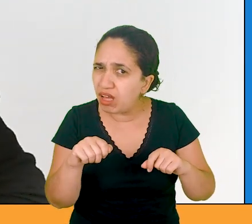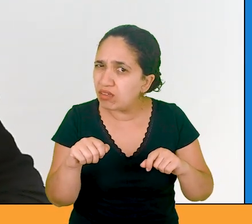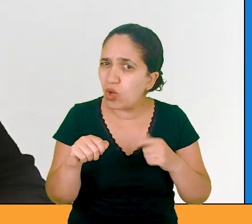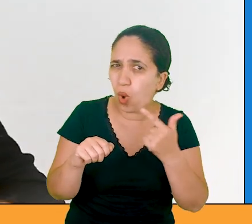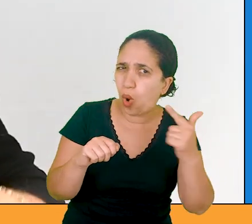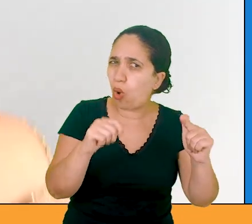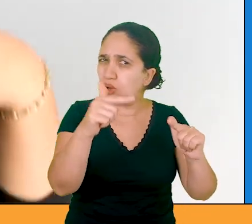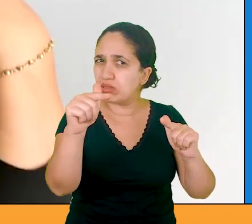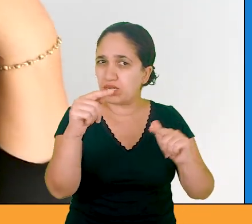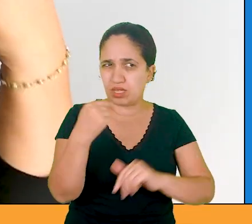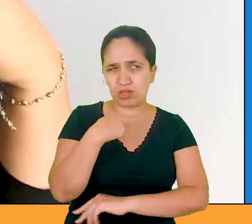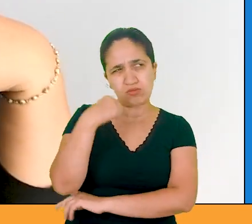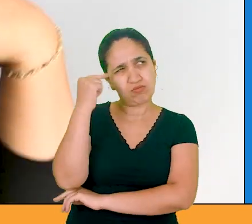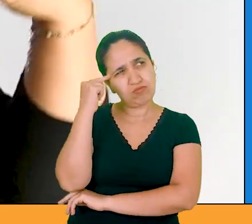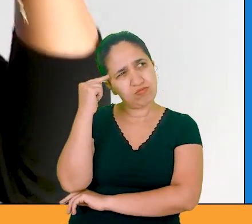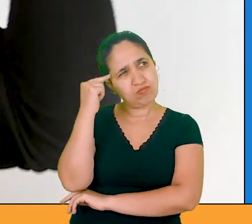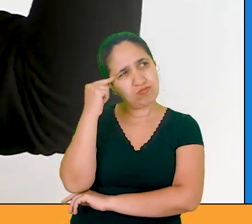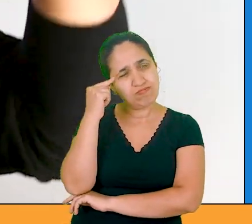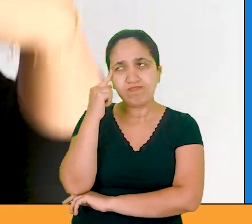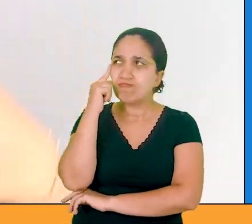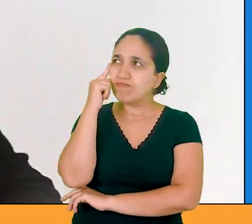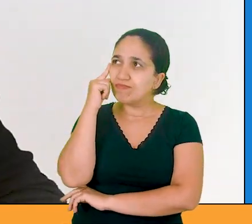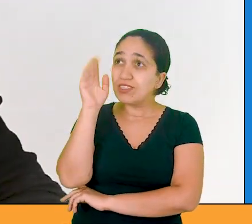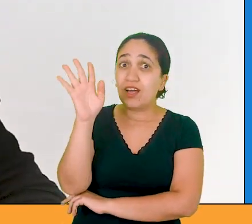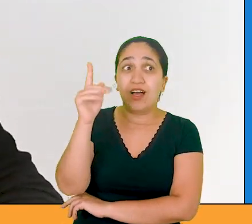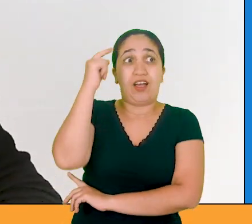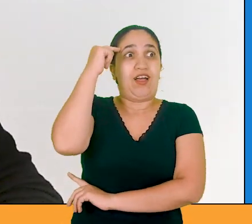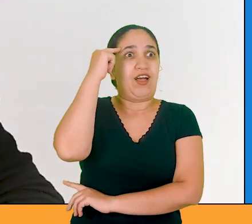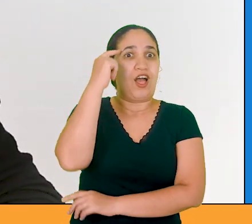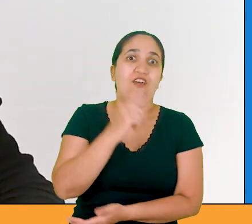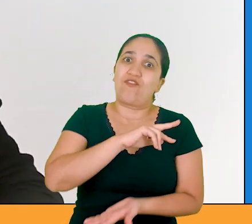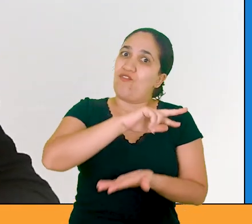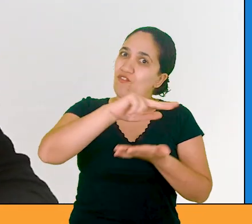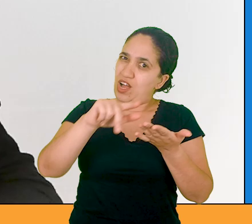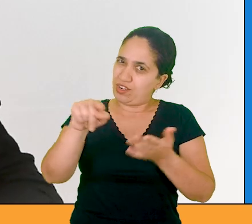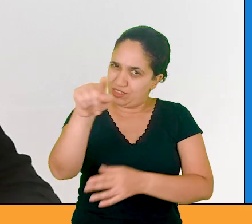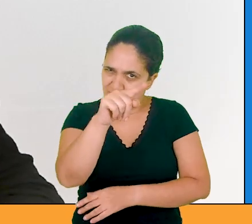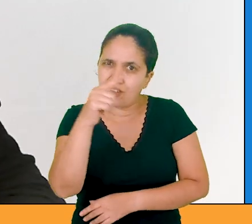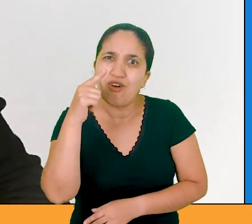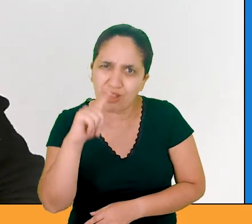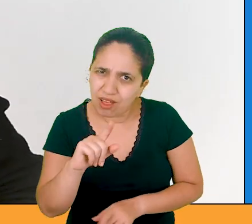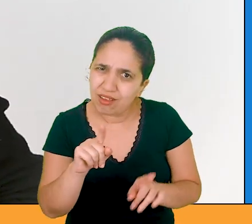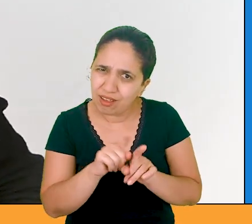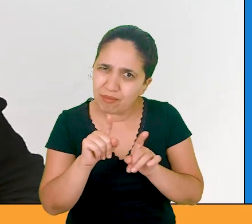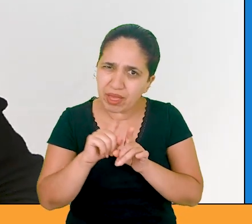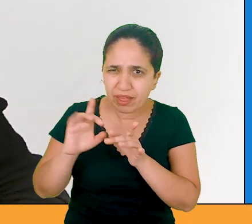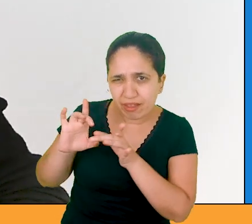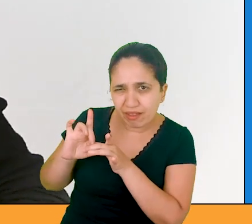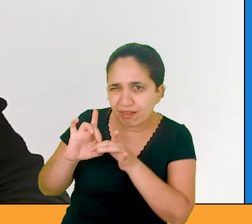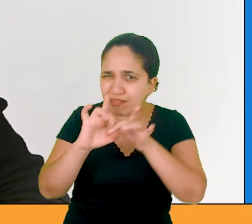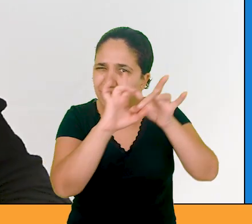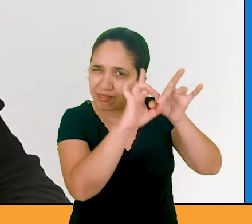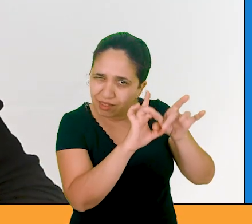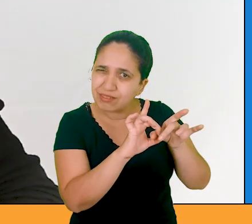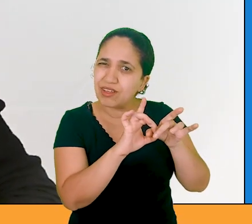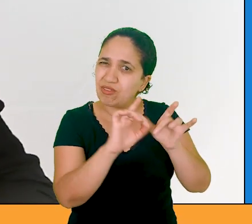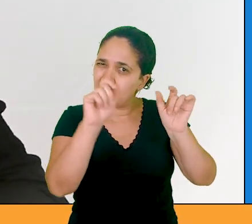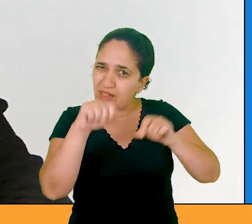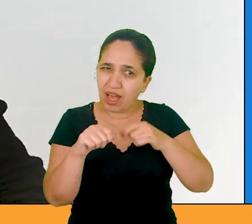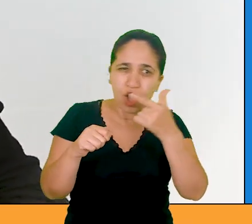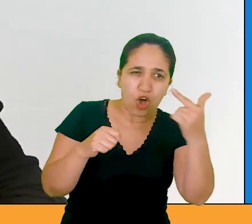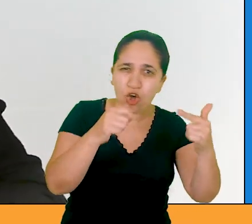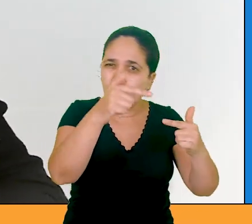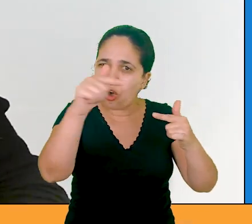fazer? Eu pensando aqui, outras já vieram na minha cabeça. Você consegue fazer outras conexões desses trabalhos